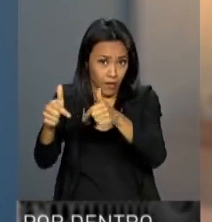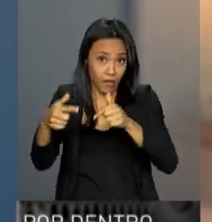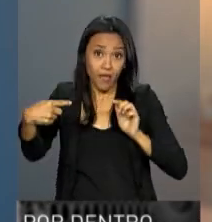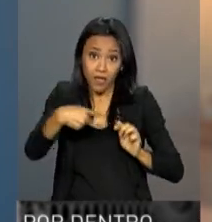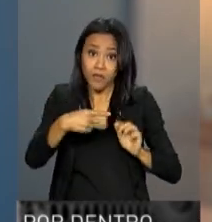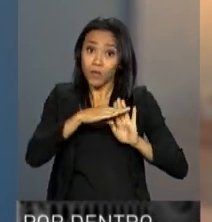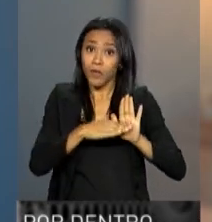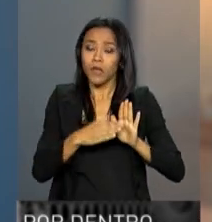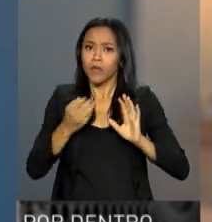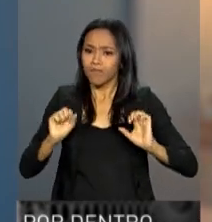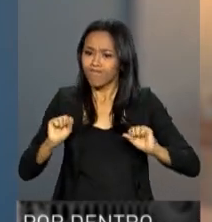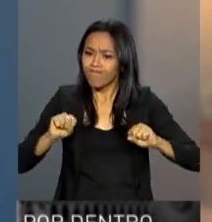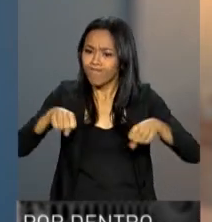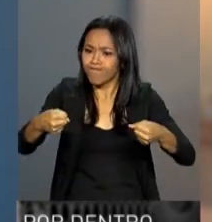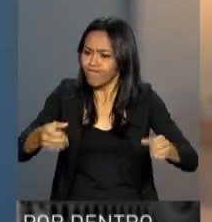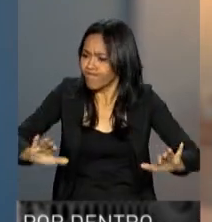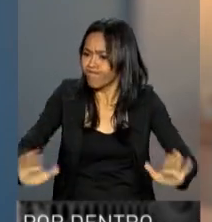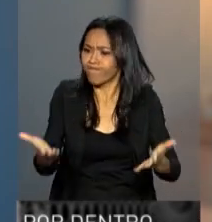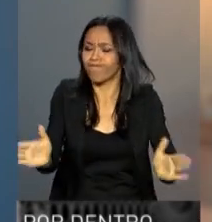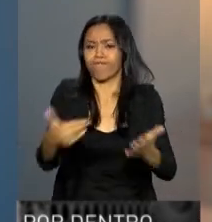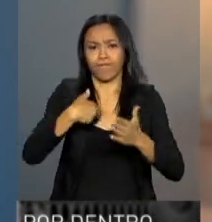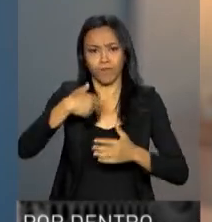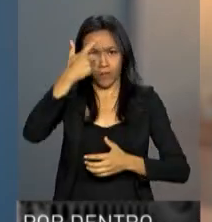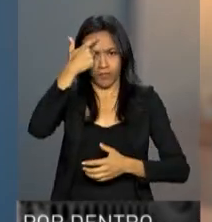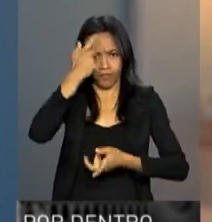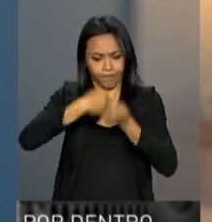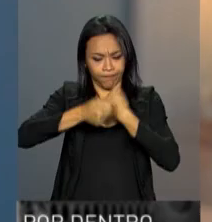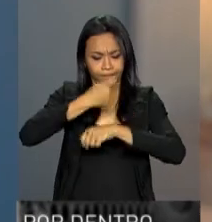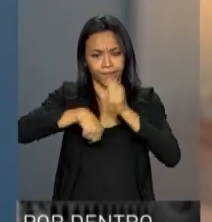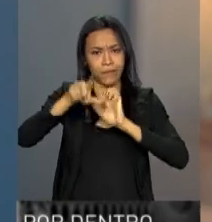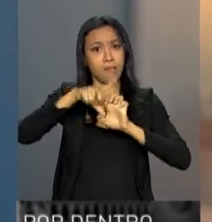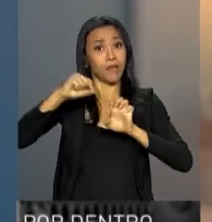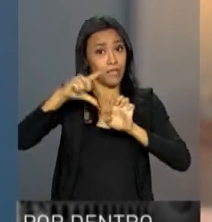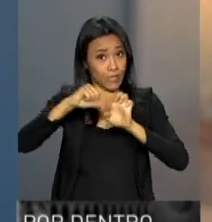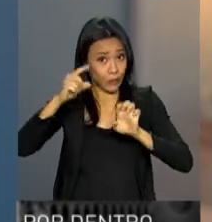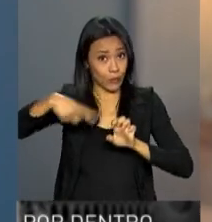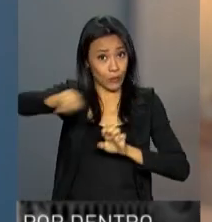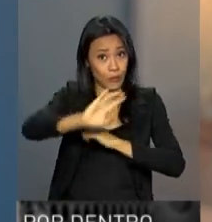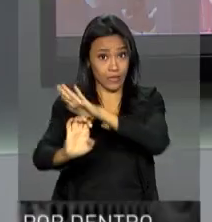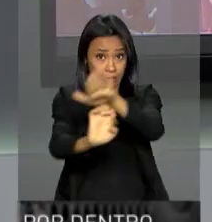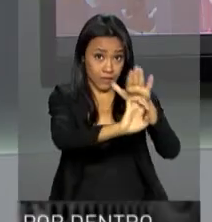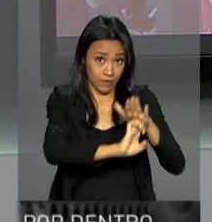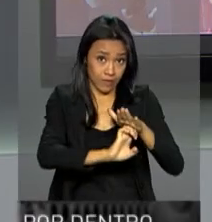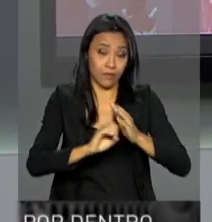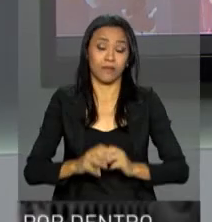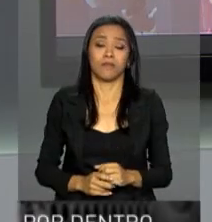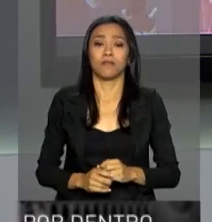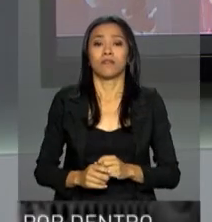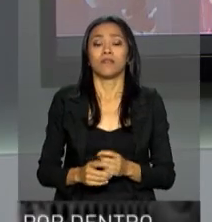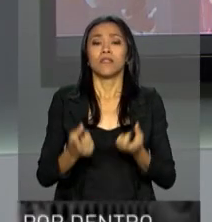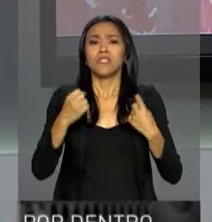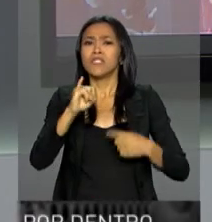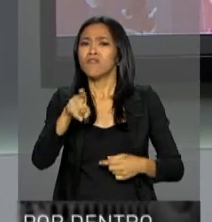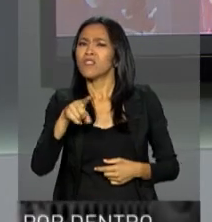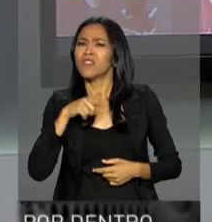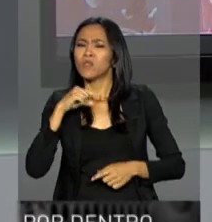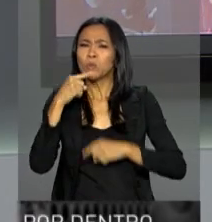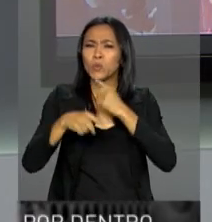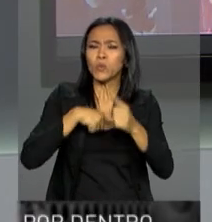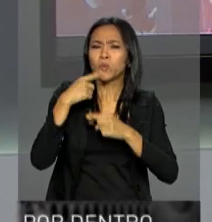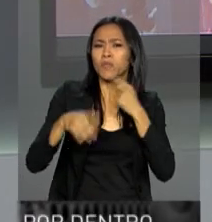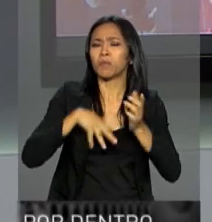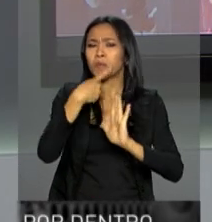potencializa a capacidade empreendedora de micro e pequenas empresas e se você tem dúvida sobre algum